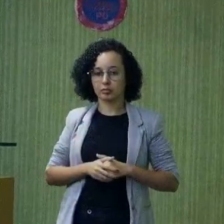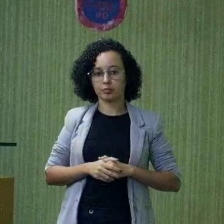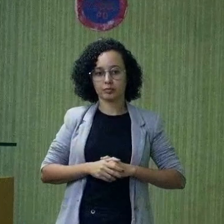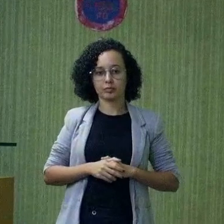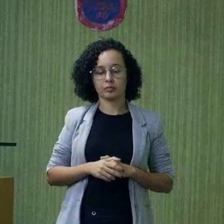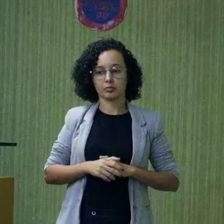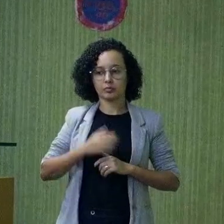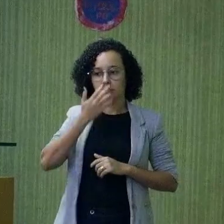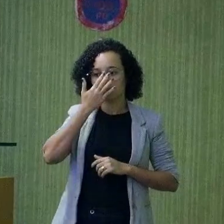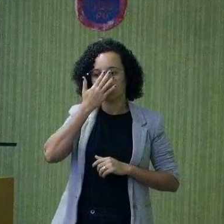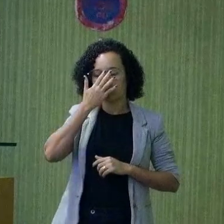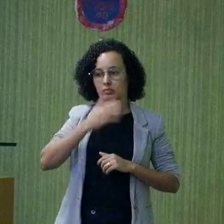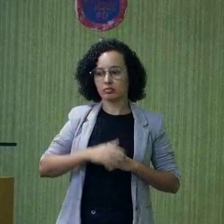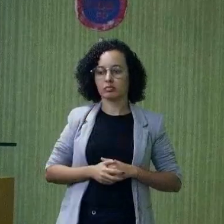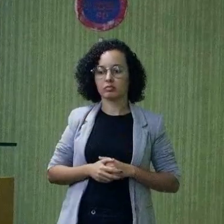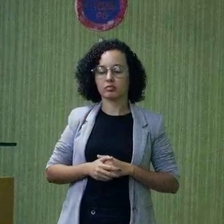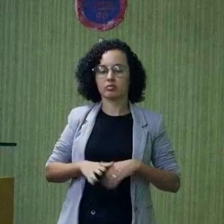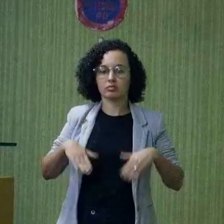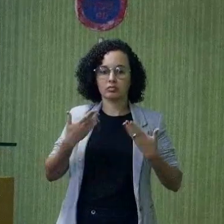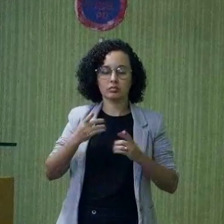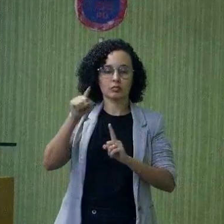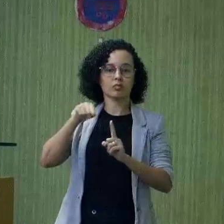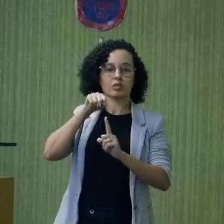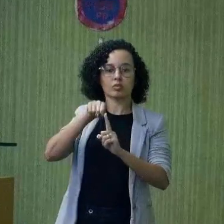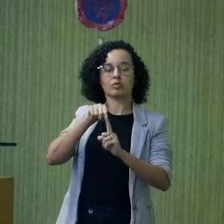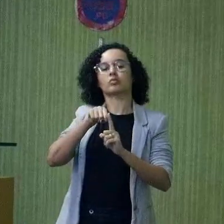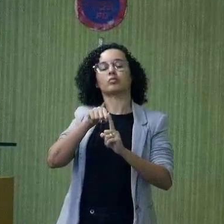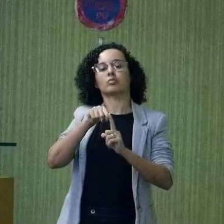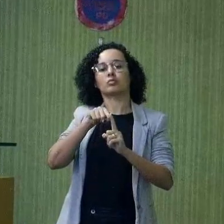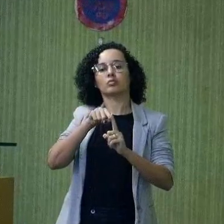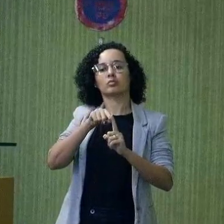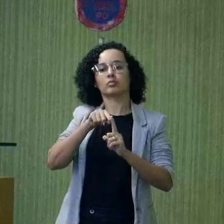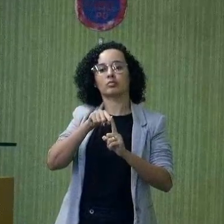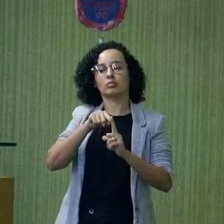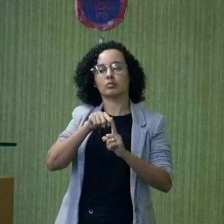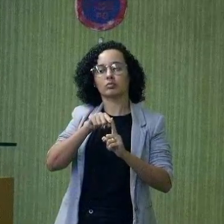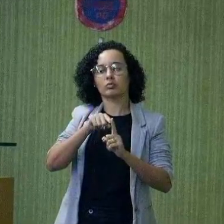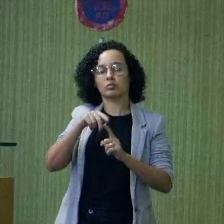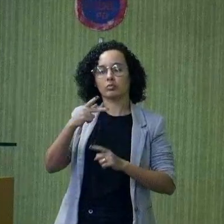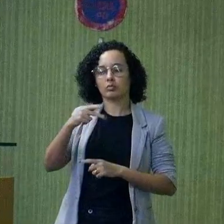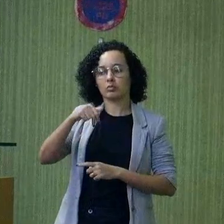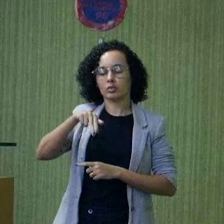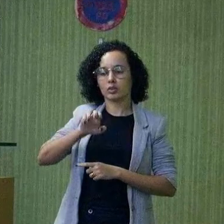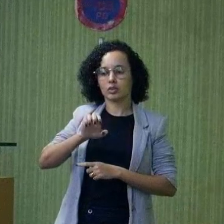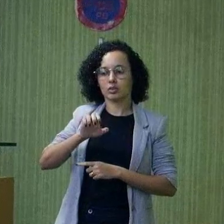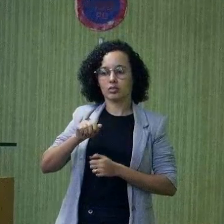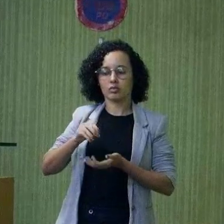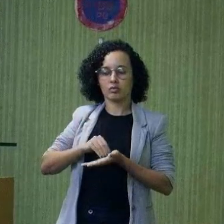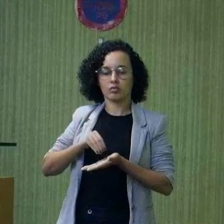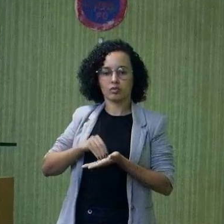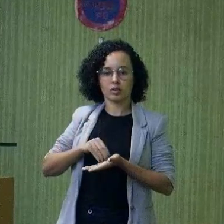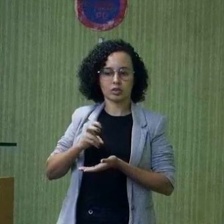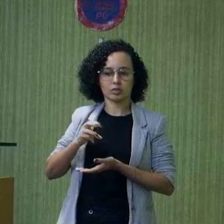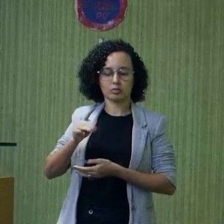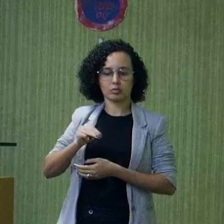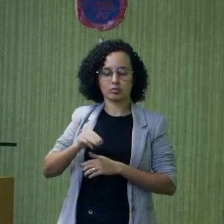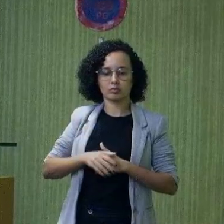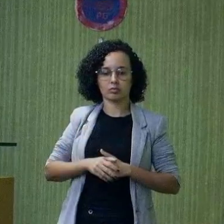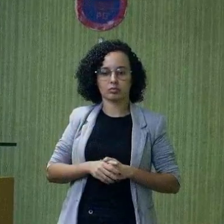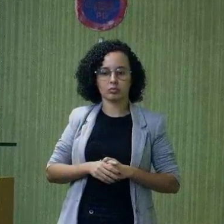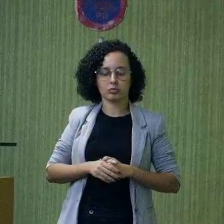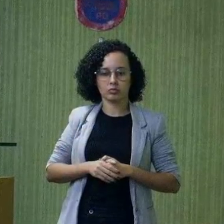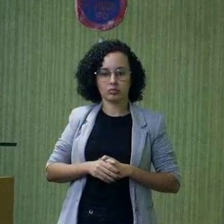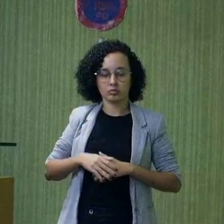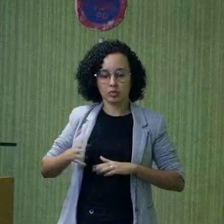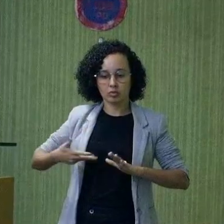Ok então os objetivos específicos do PN eu sei que meu tempo já tá uns só falt uns 5 minutos né gilc eu vou adiantar